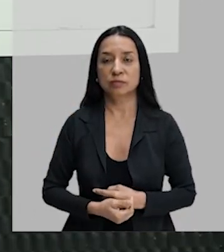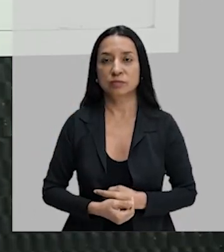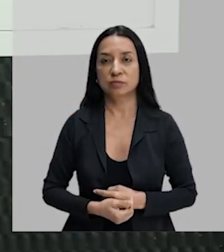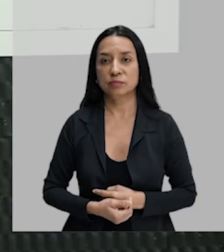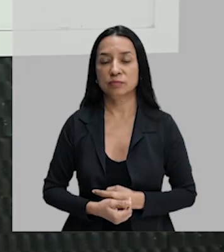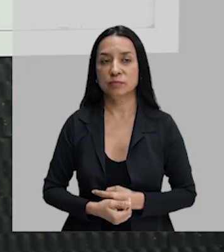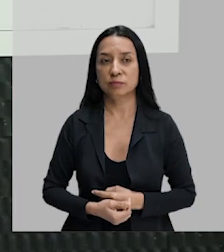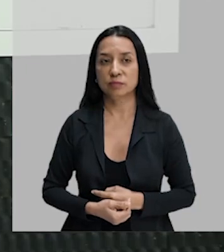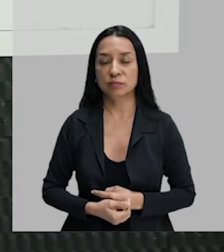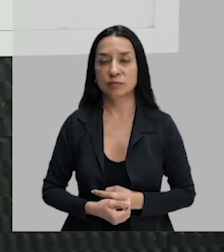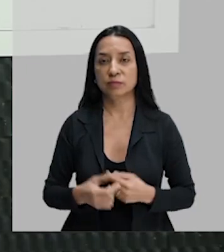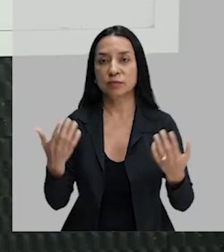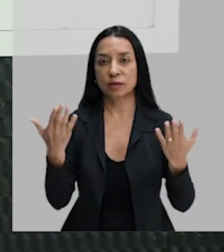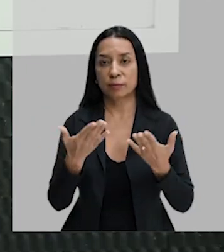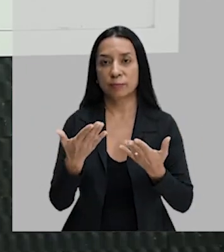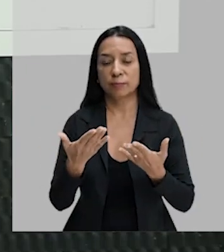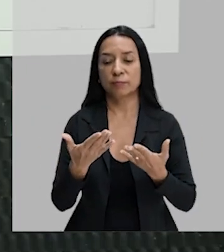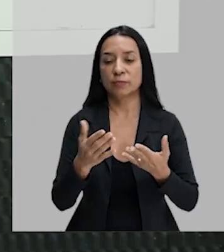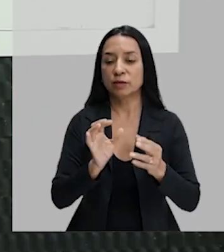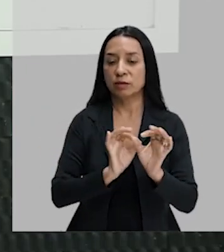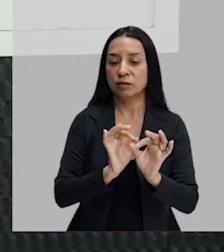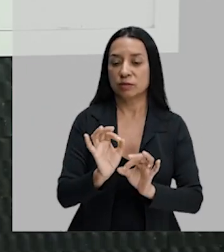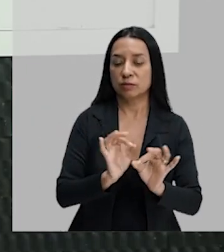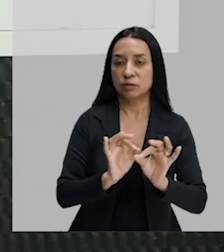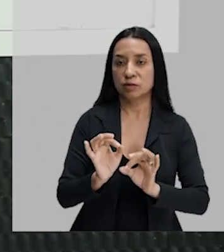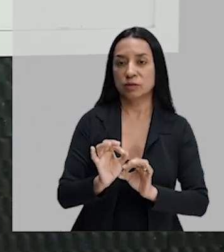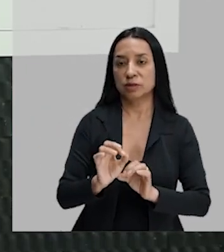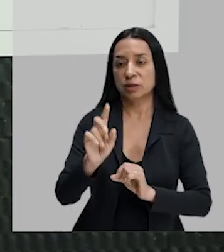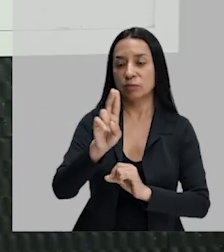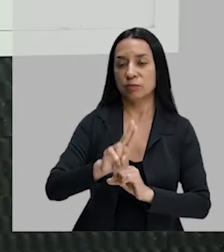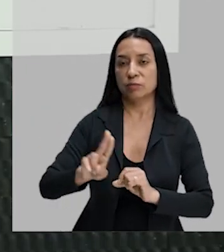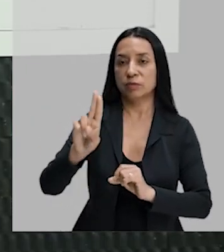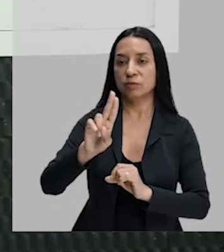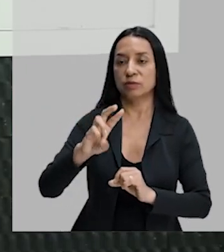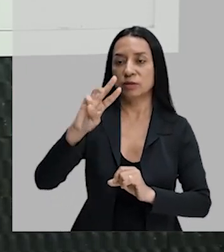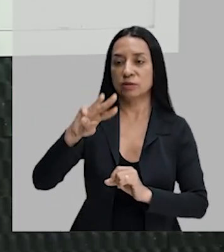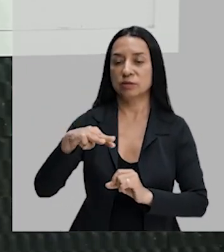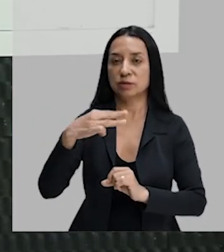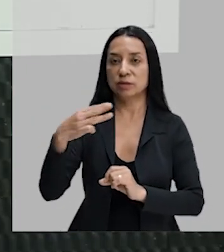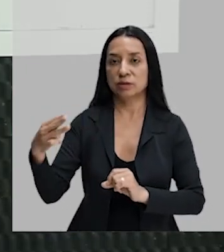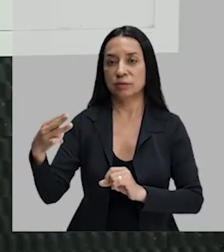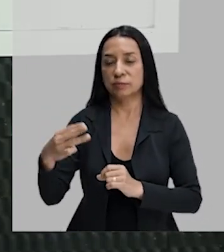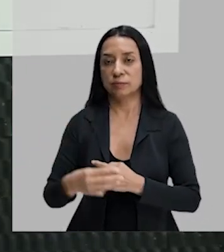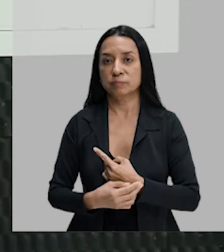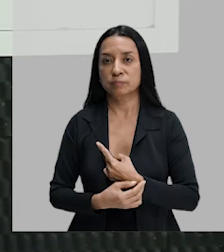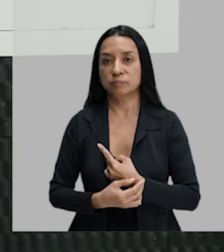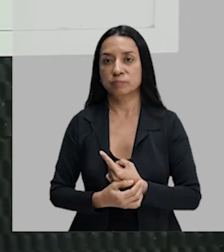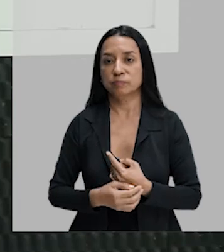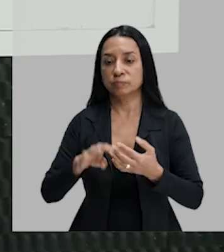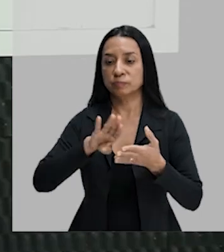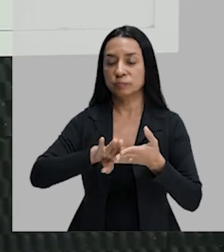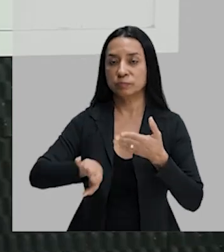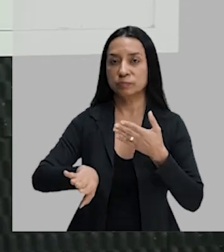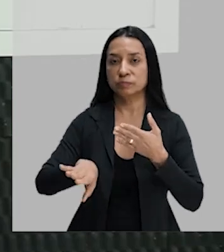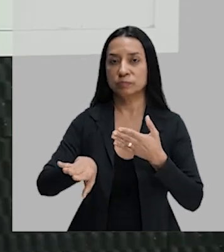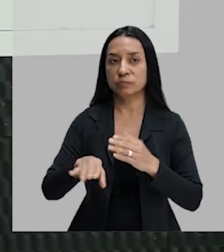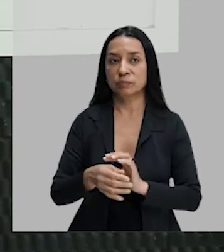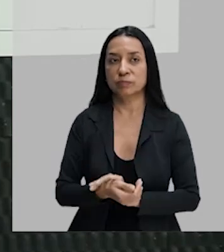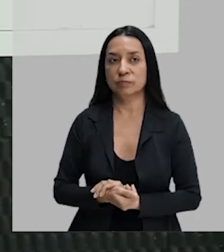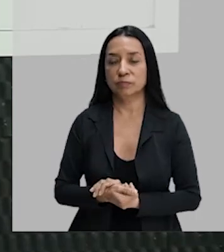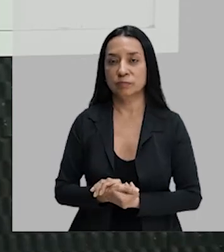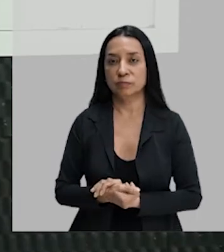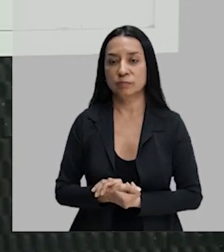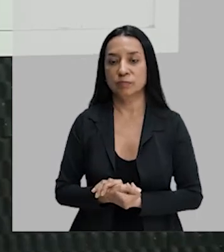certo turma eu vou agora já arrumar para aplicar sair né que nesse caso aqui ó eu vou eliminar aqui